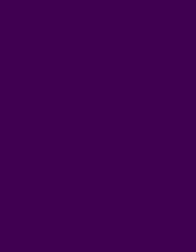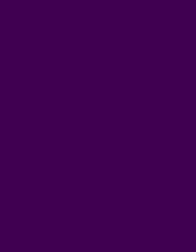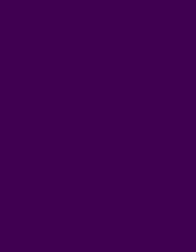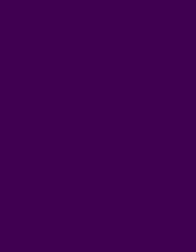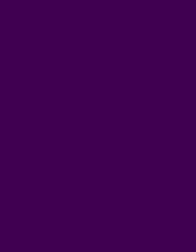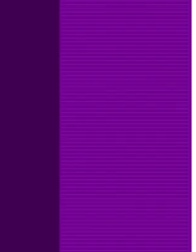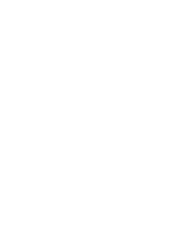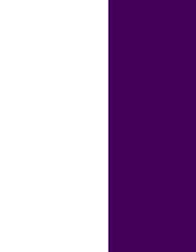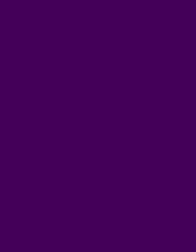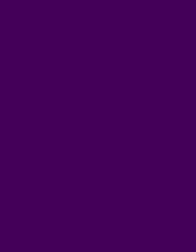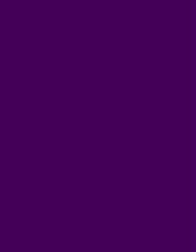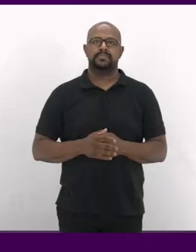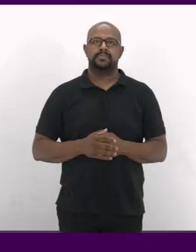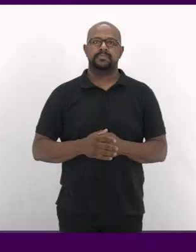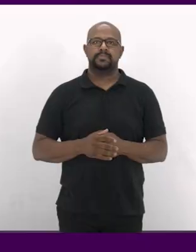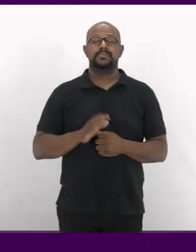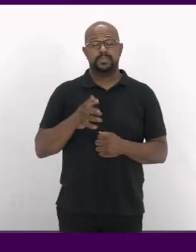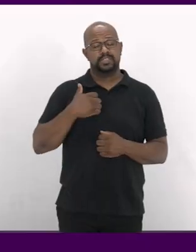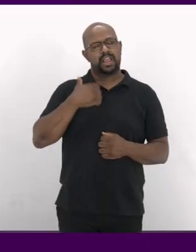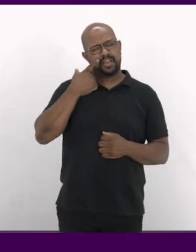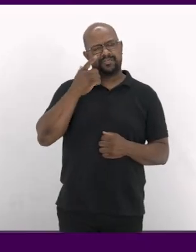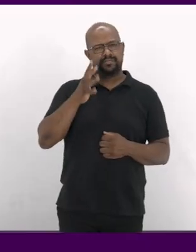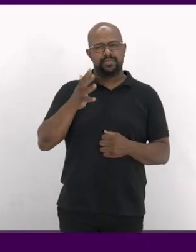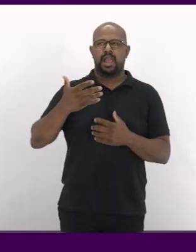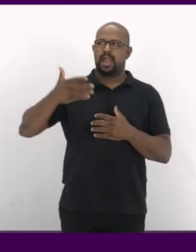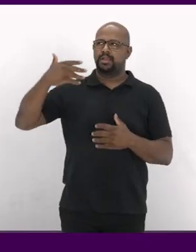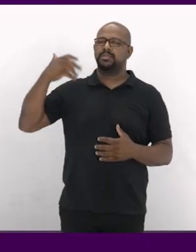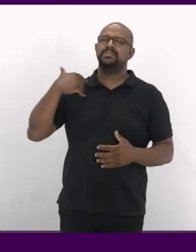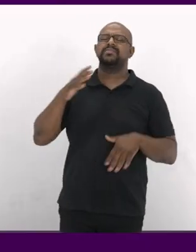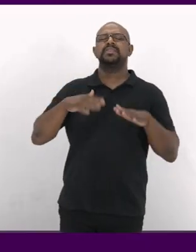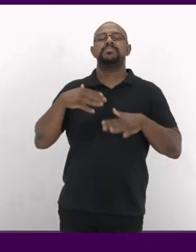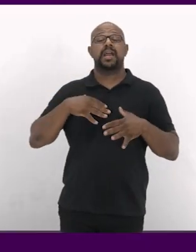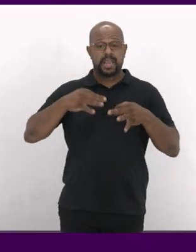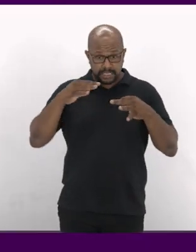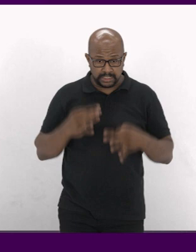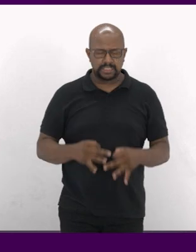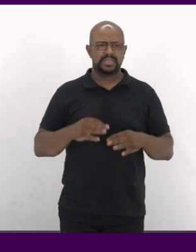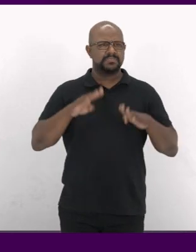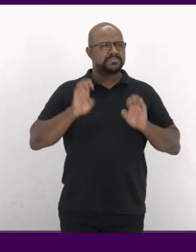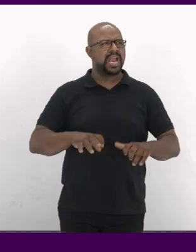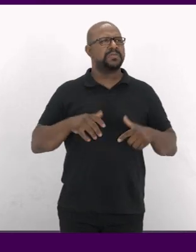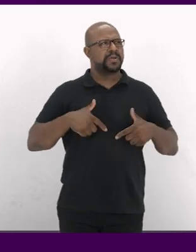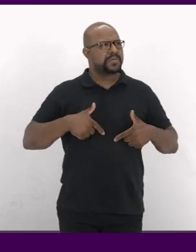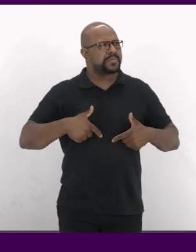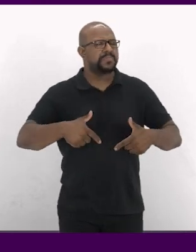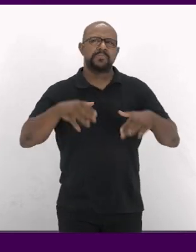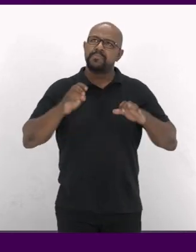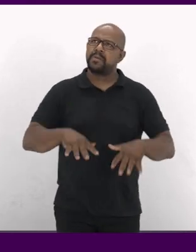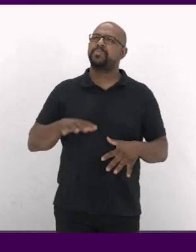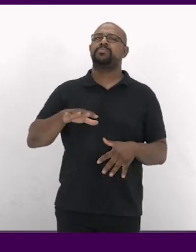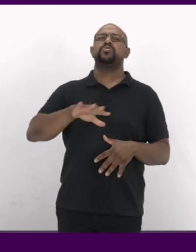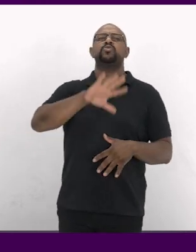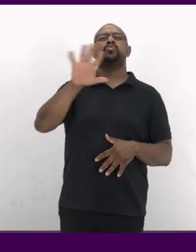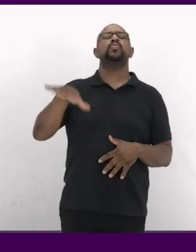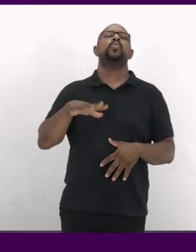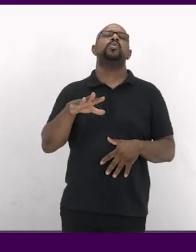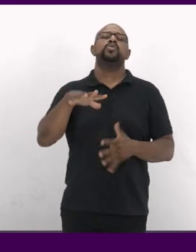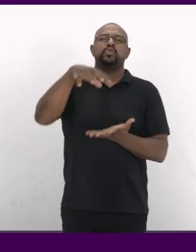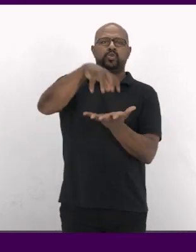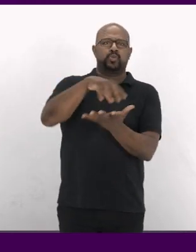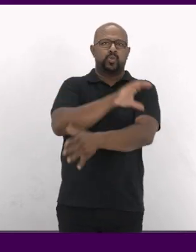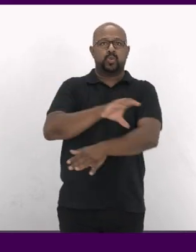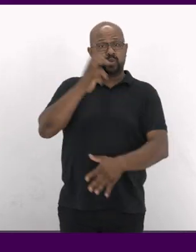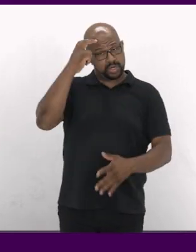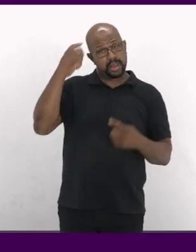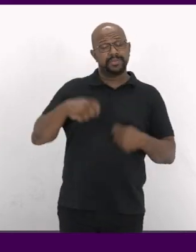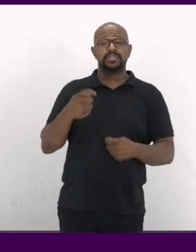externos. Como já vimos antes, muitas vezes, para garantir o pleno funcionamento do equipamento cultural, é